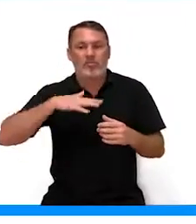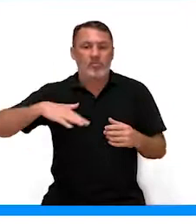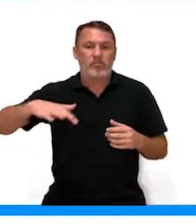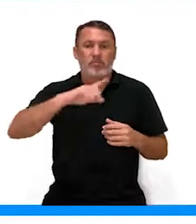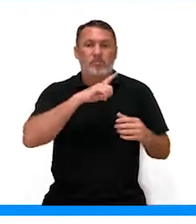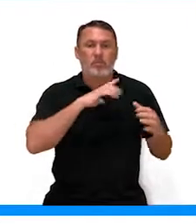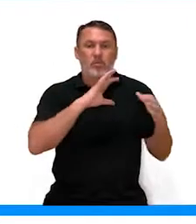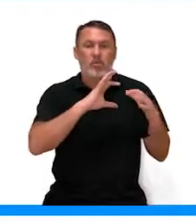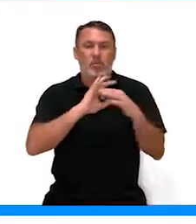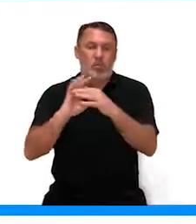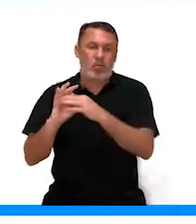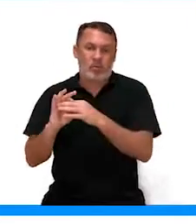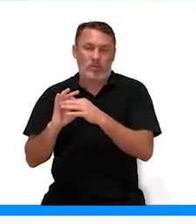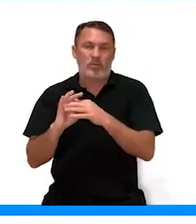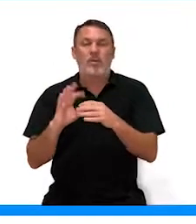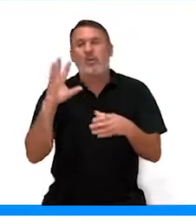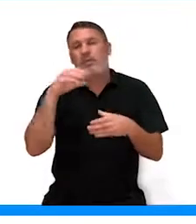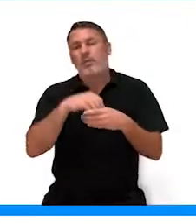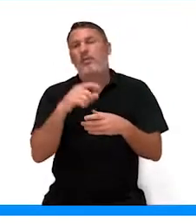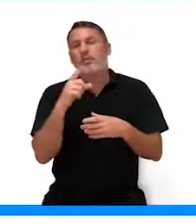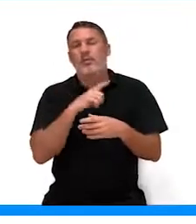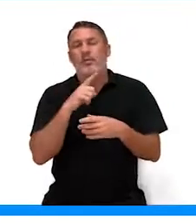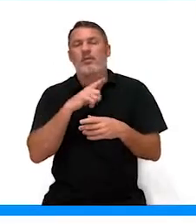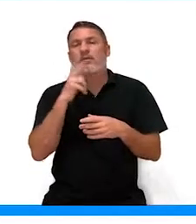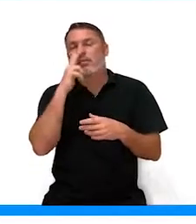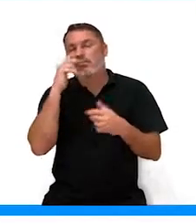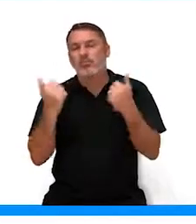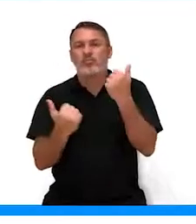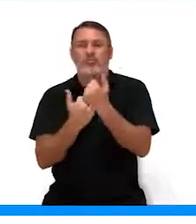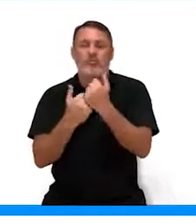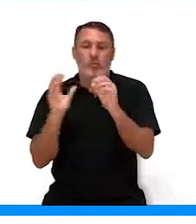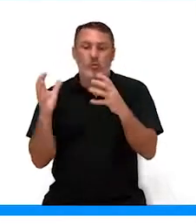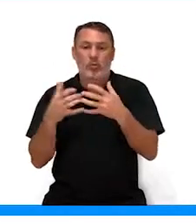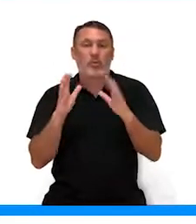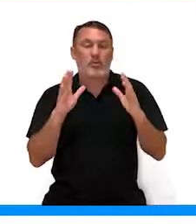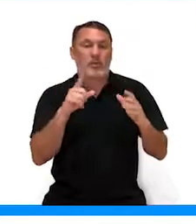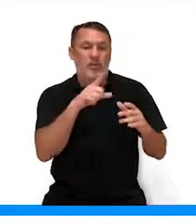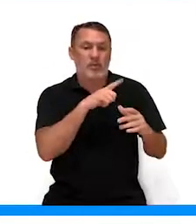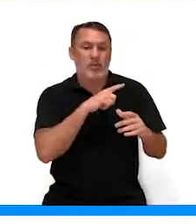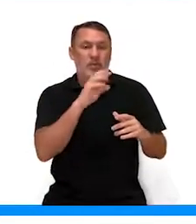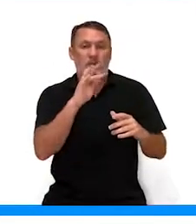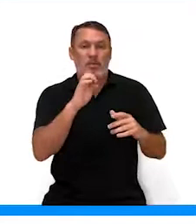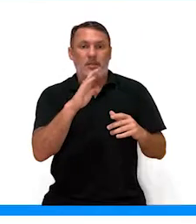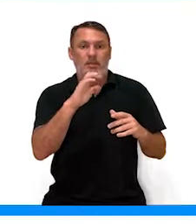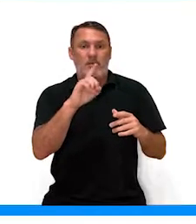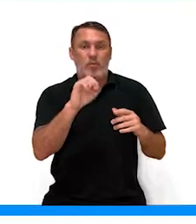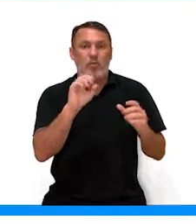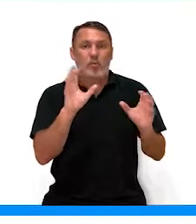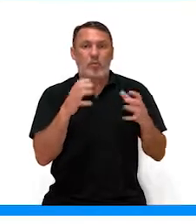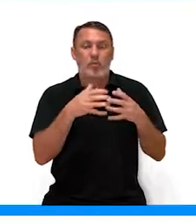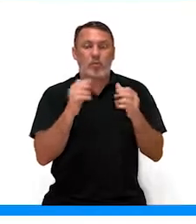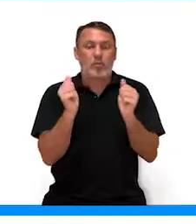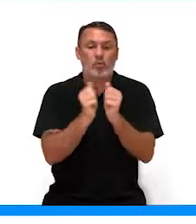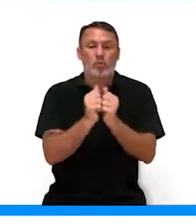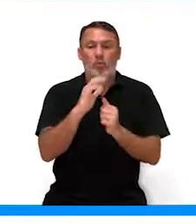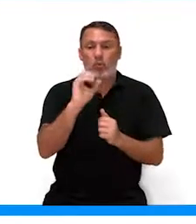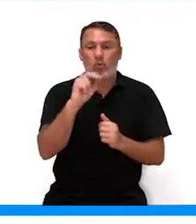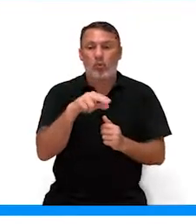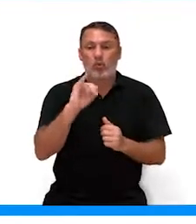barreira, é muito melhor que essas células estejam unidas. A gente fala que elas estão justapostas. Agora, no